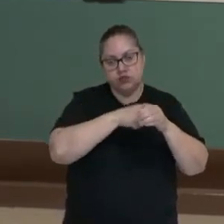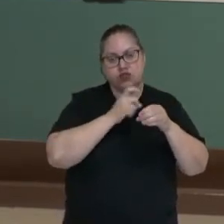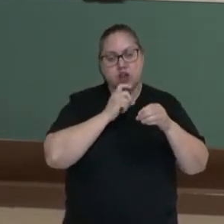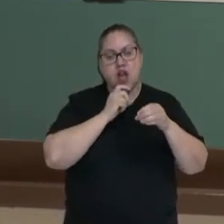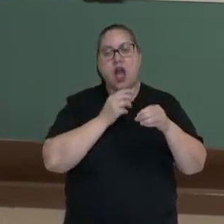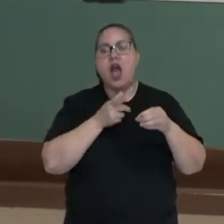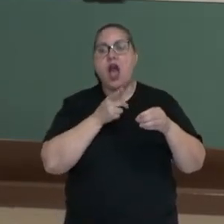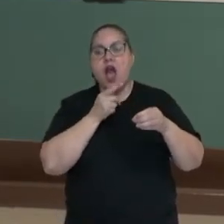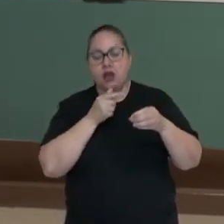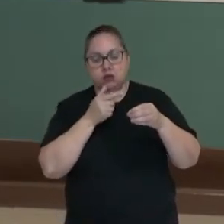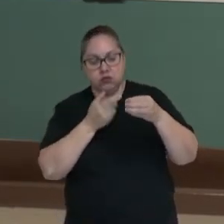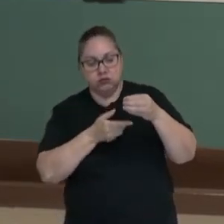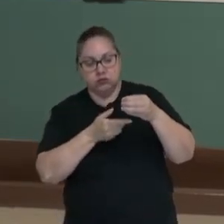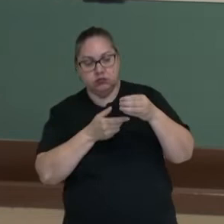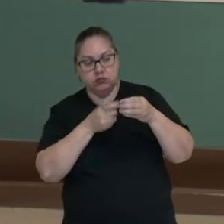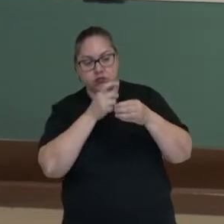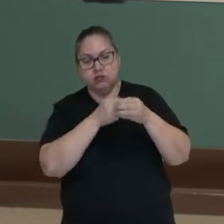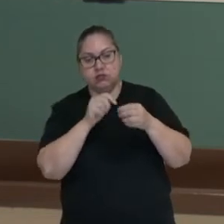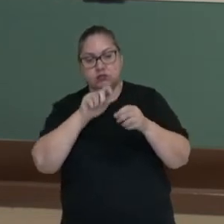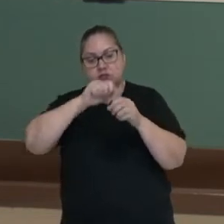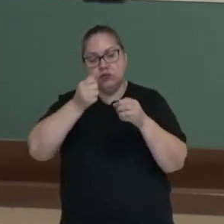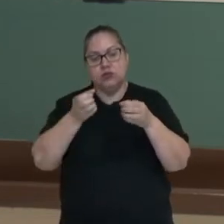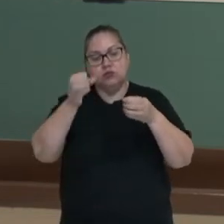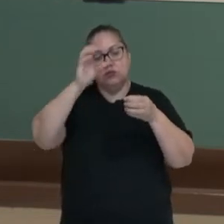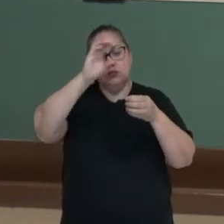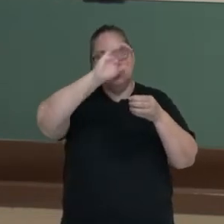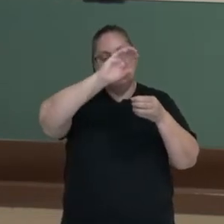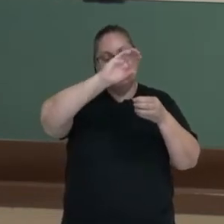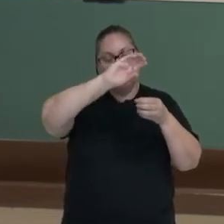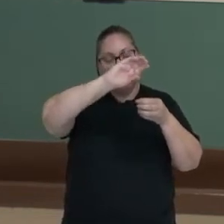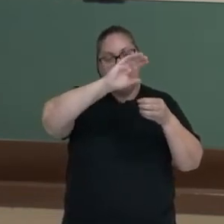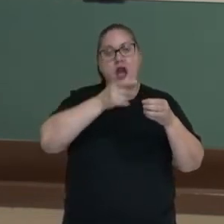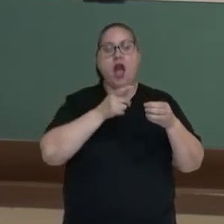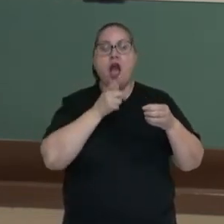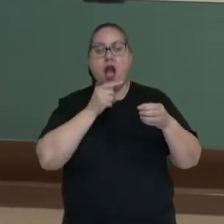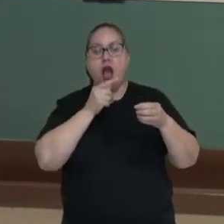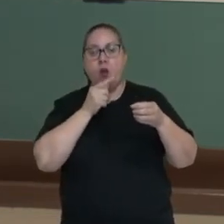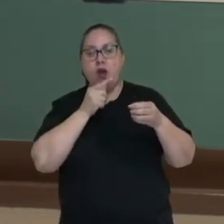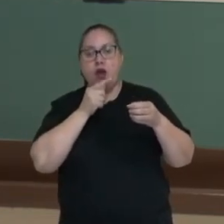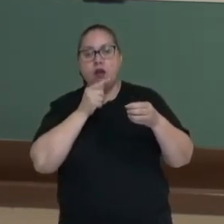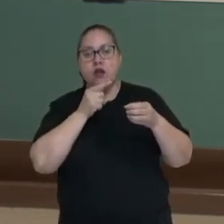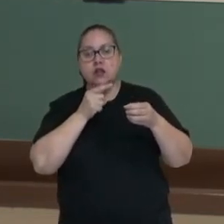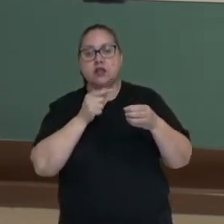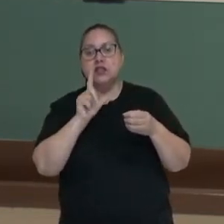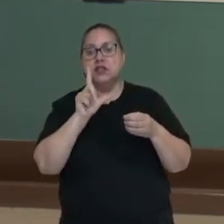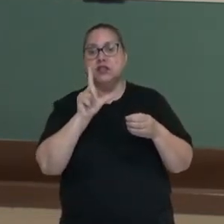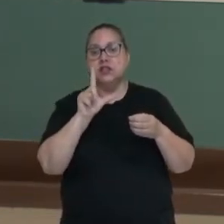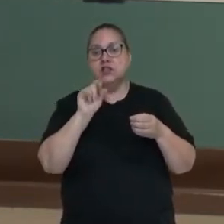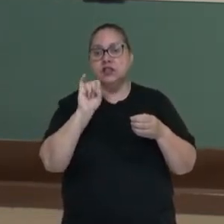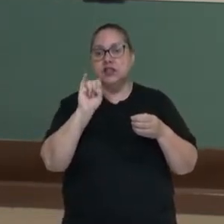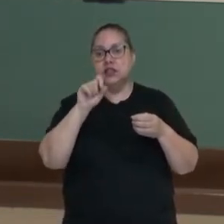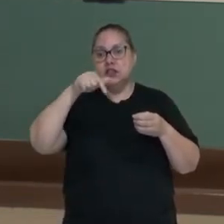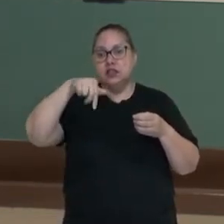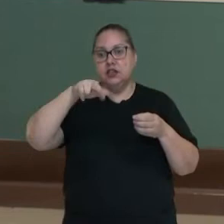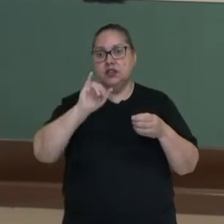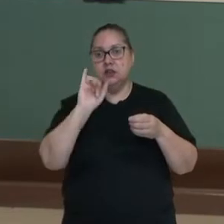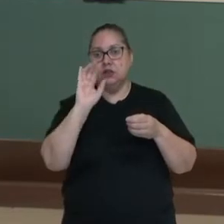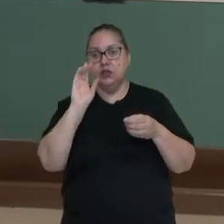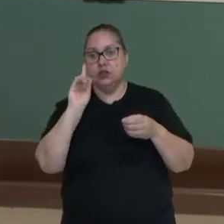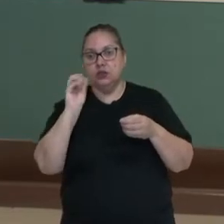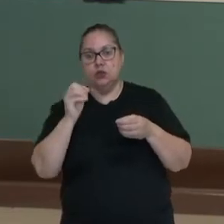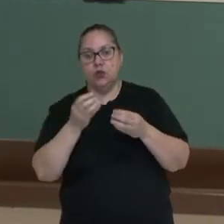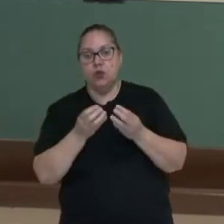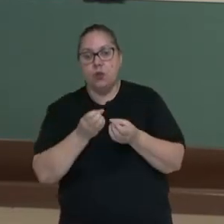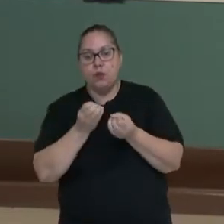no estado sólido e a sua mãe abriu a garrafinha e colocou a água dentro. Água no estado líquido. Porém, nós temos